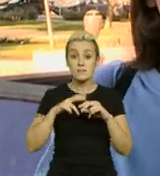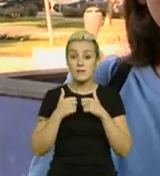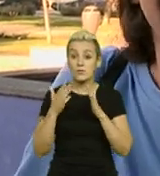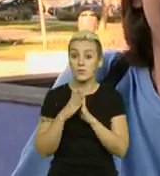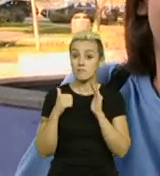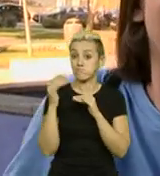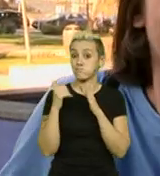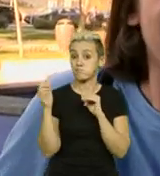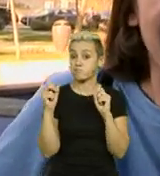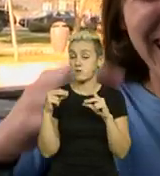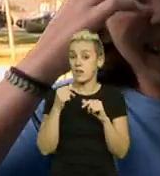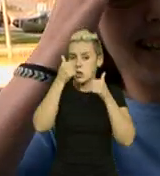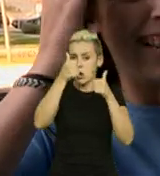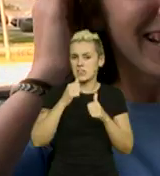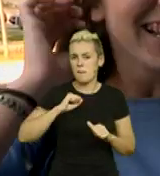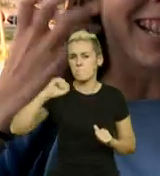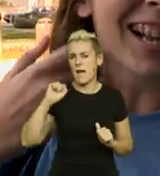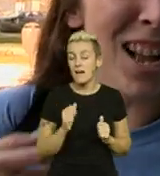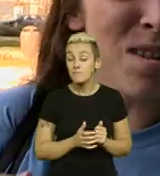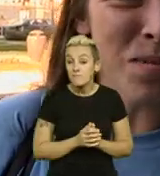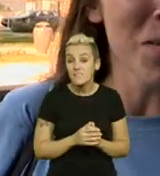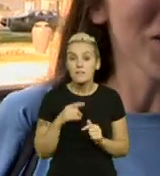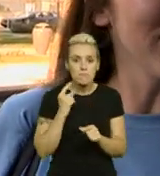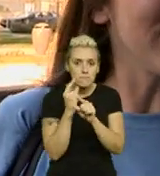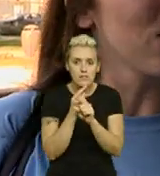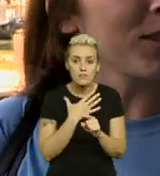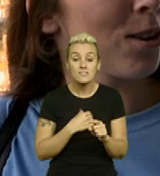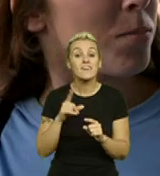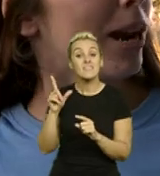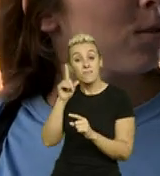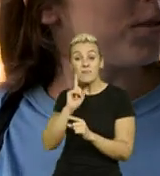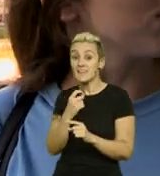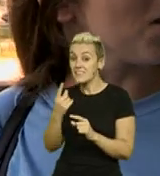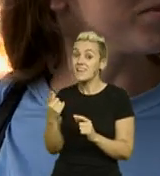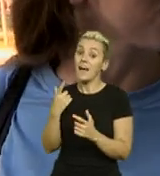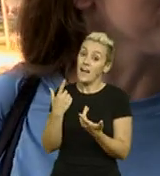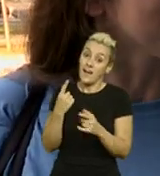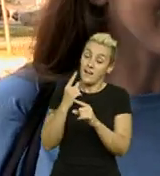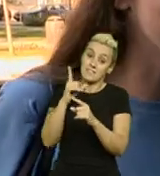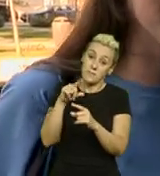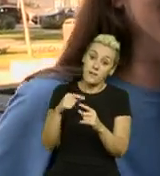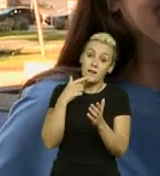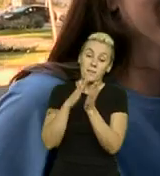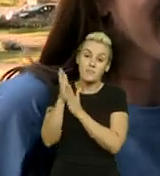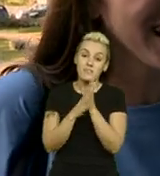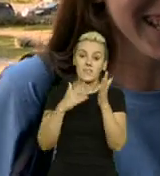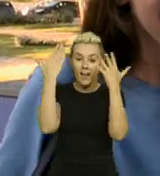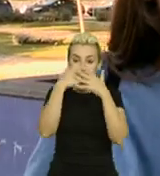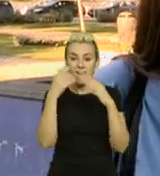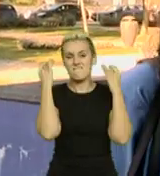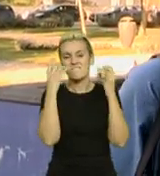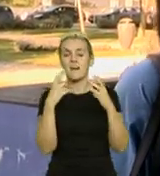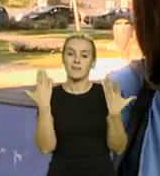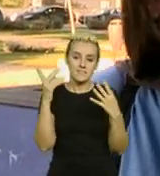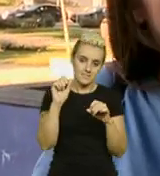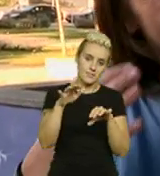toda a gente quer a revanche com grande no méxico se combinar com videogames wii também pronto e na vida social